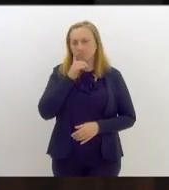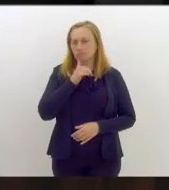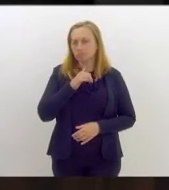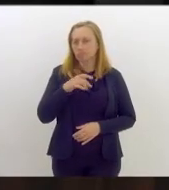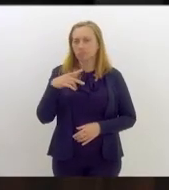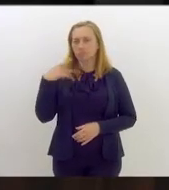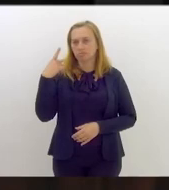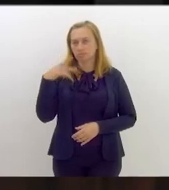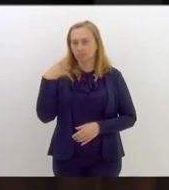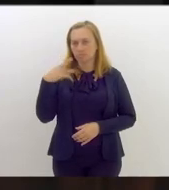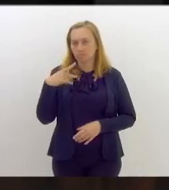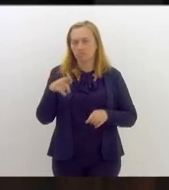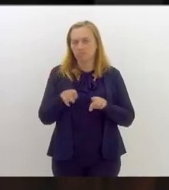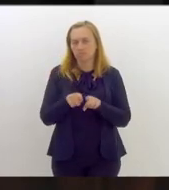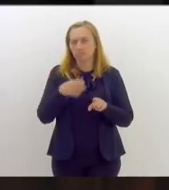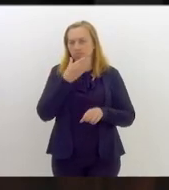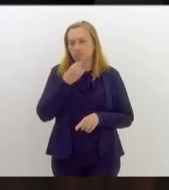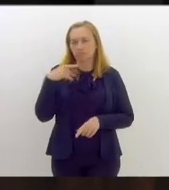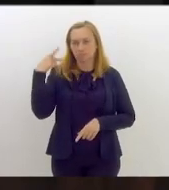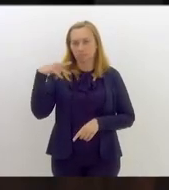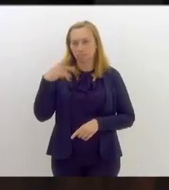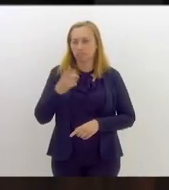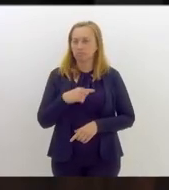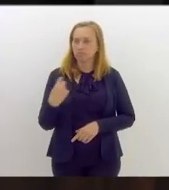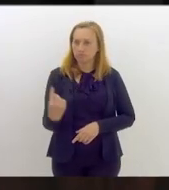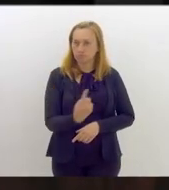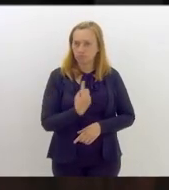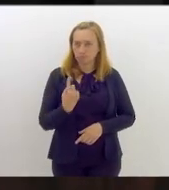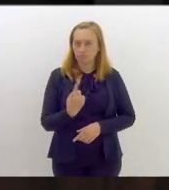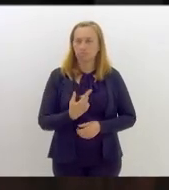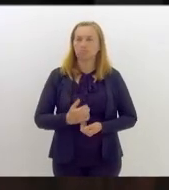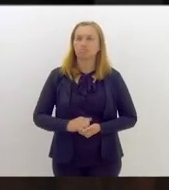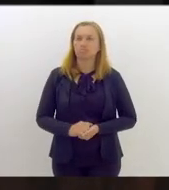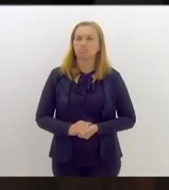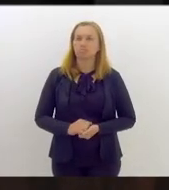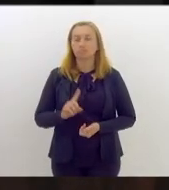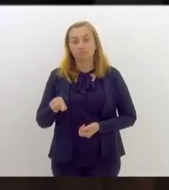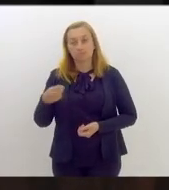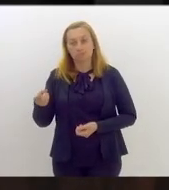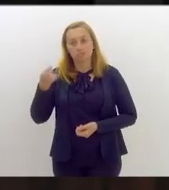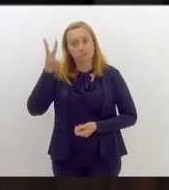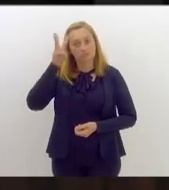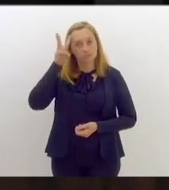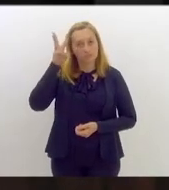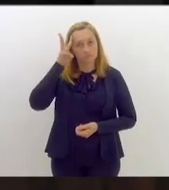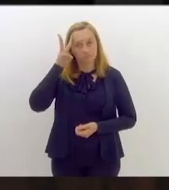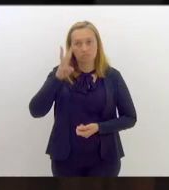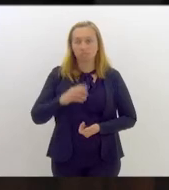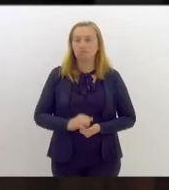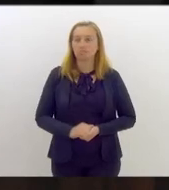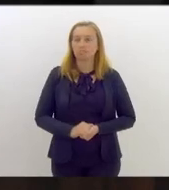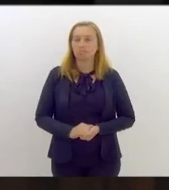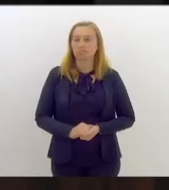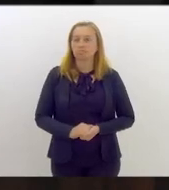senhores parlamentares que nós vamos fazer na próxima terça-feira